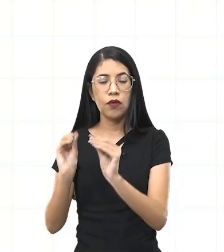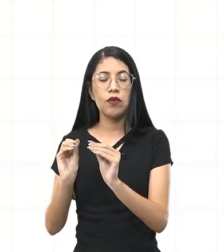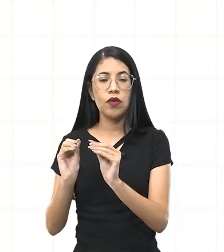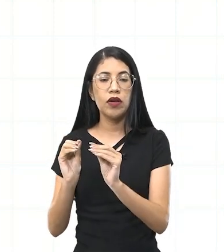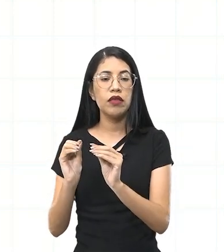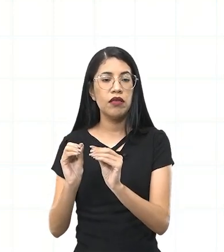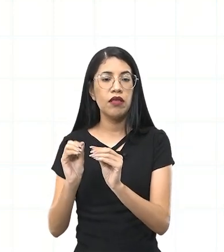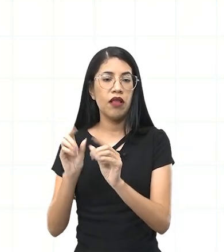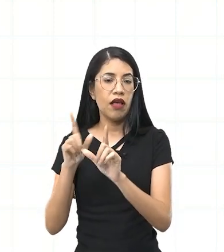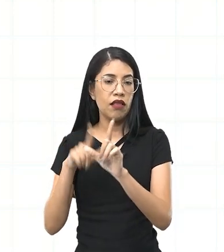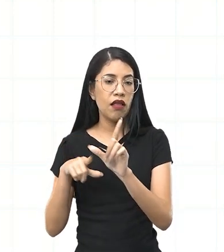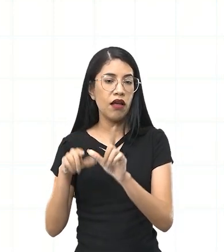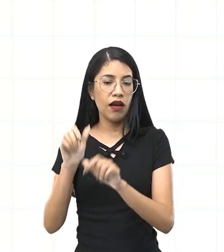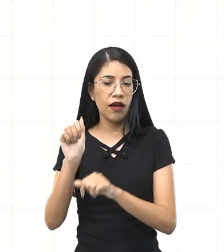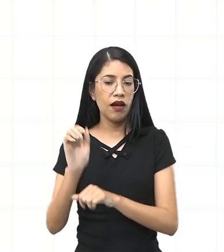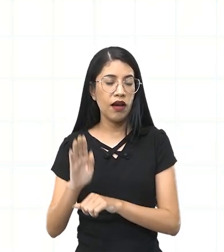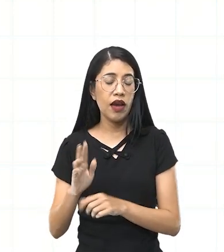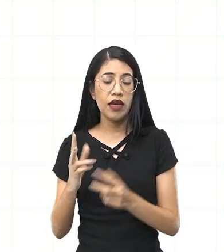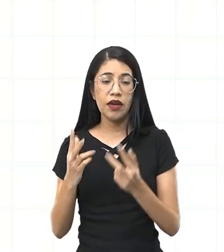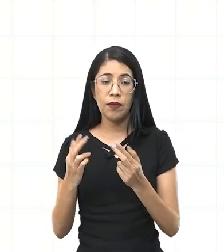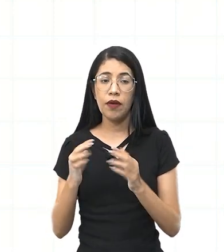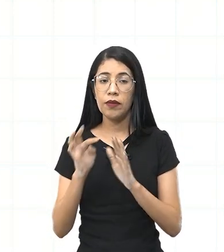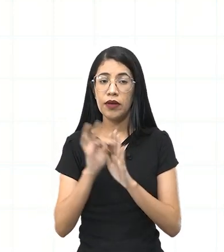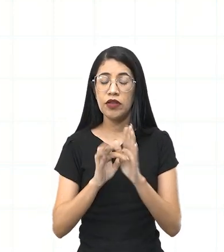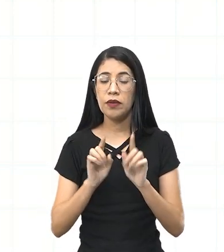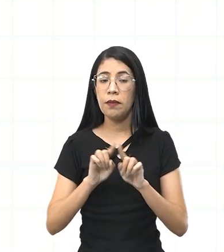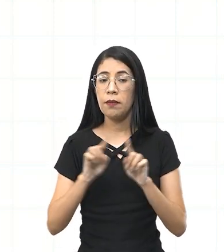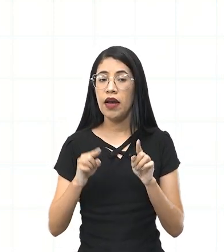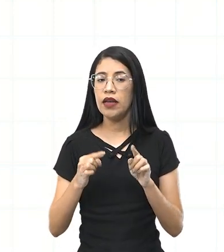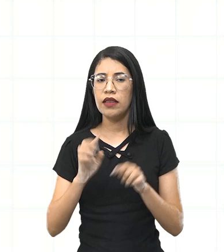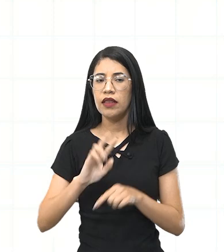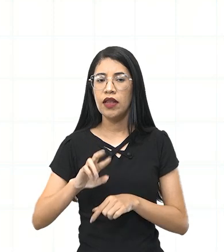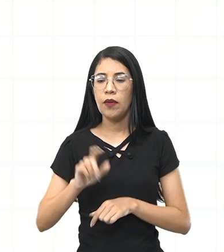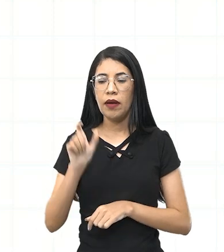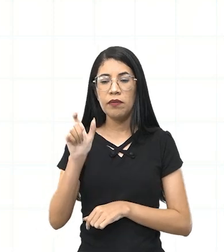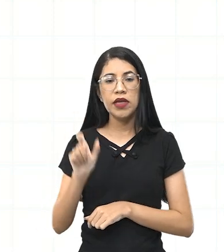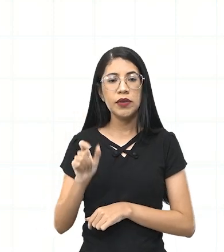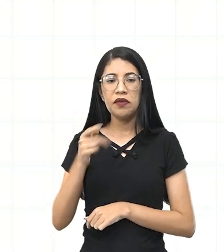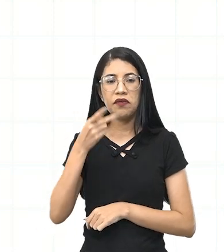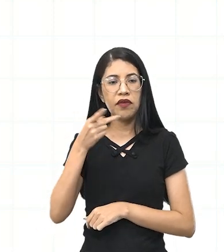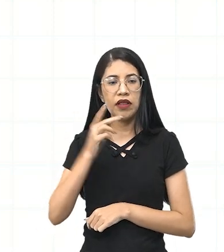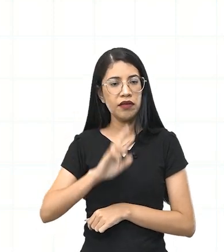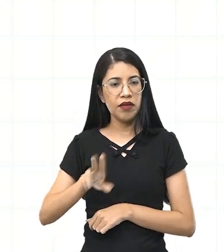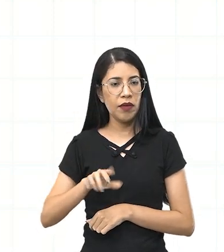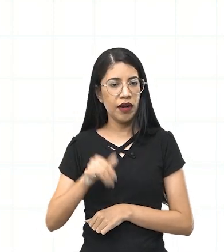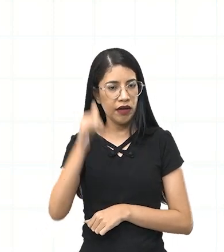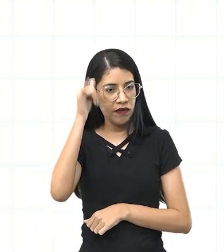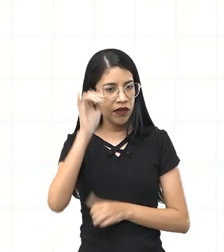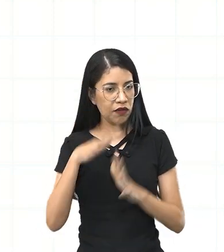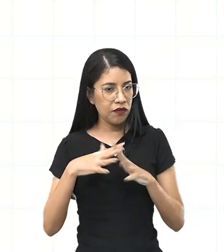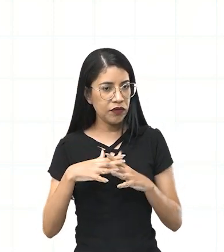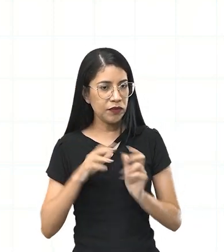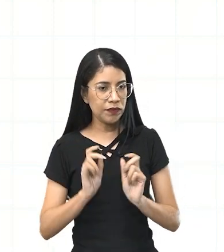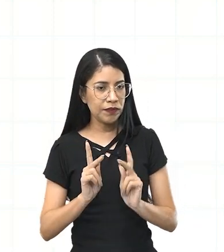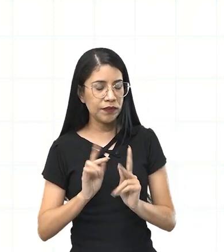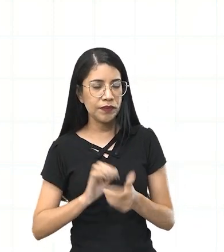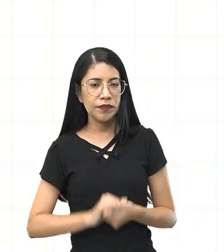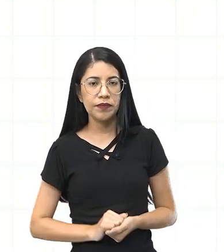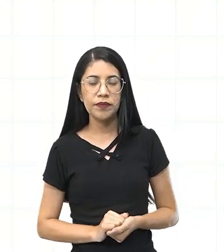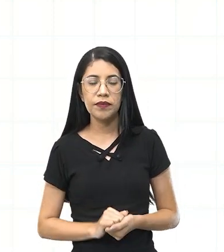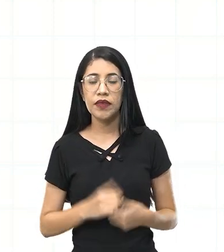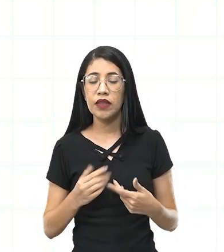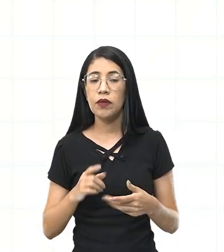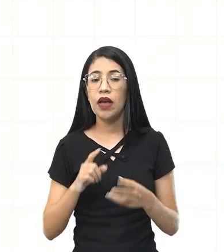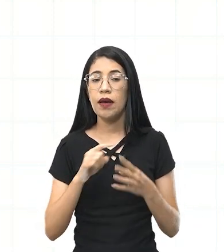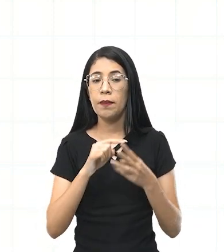alternativa, tá bom? Exatamente como está no texto. Mas não quer dizer que é a fala de alguém, tá? Não vamos confundir. E por último, então, já que eu